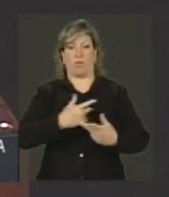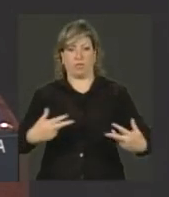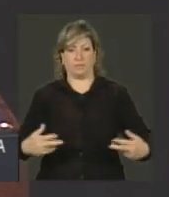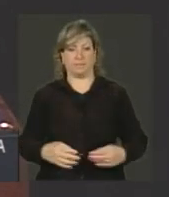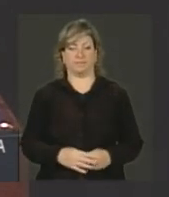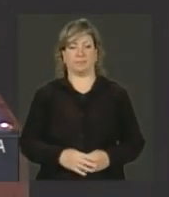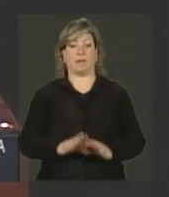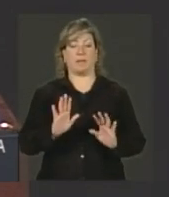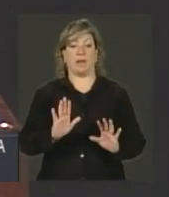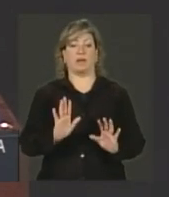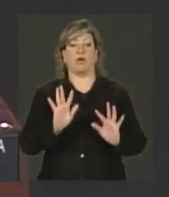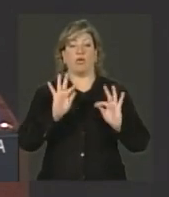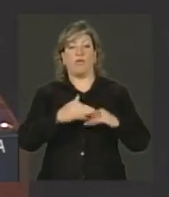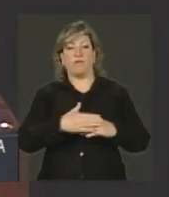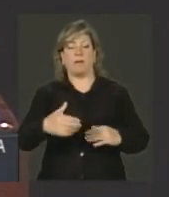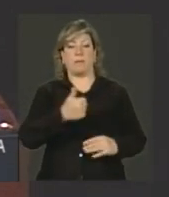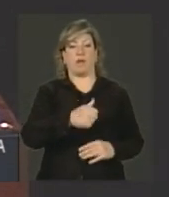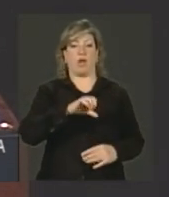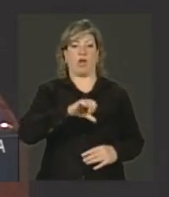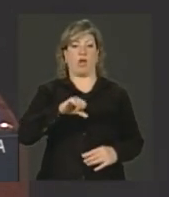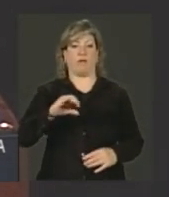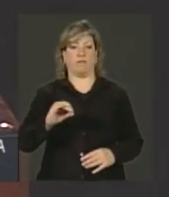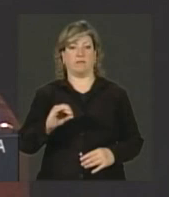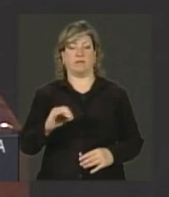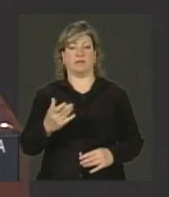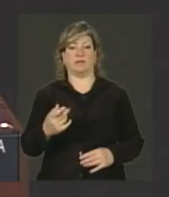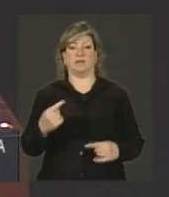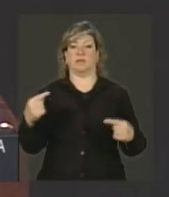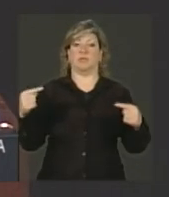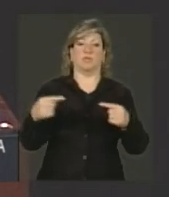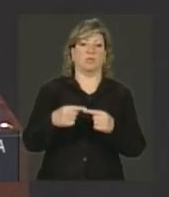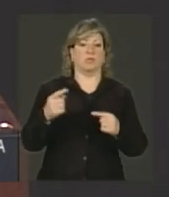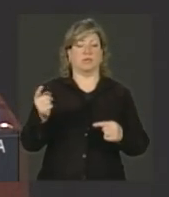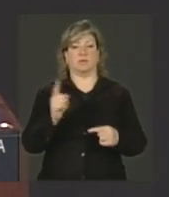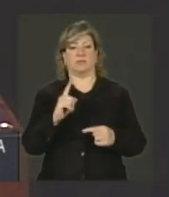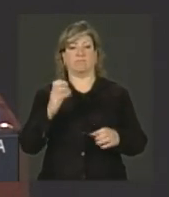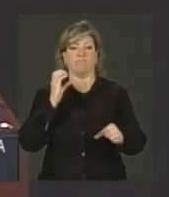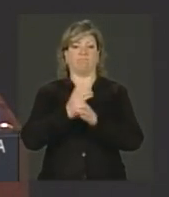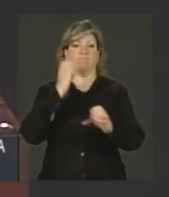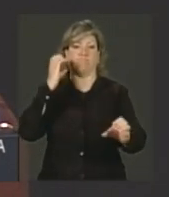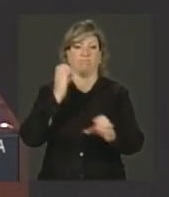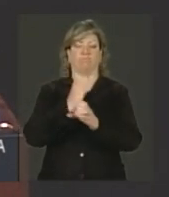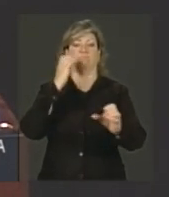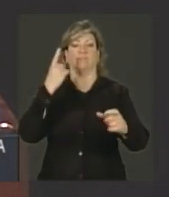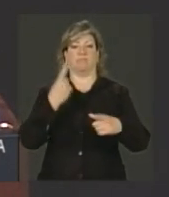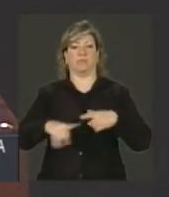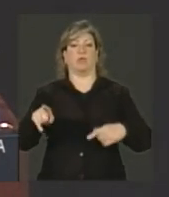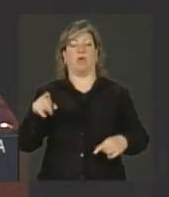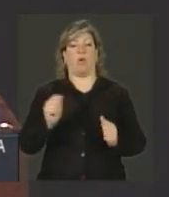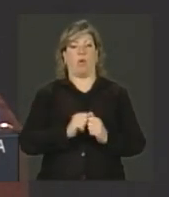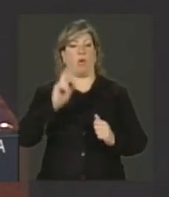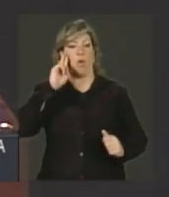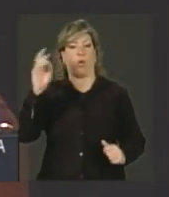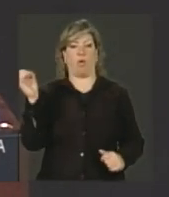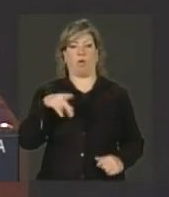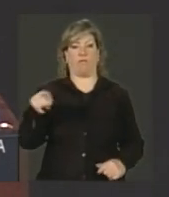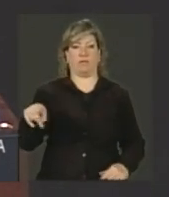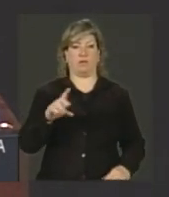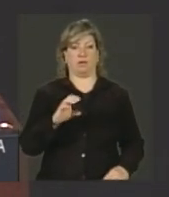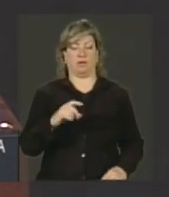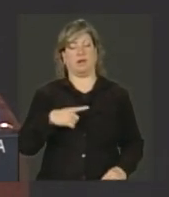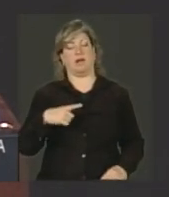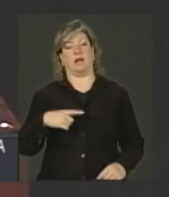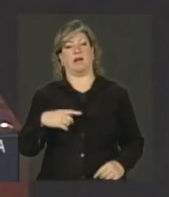90, desencontros com a nova direção do INCOR levaram Calil a se dedicar mais ao Hospital